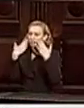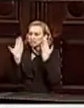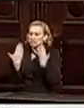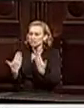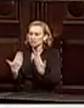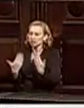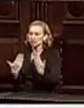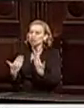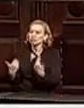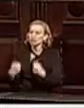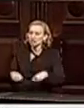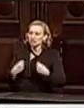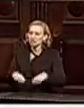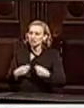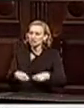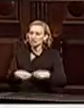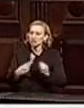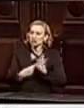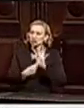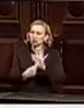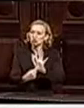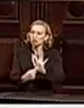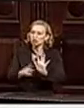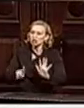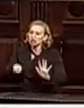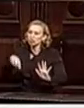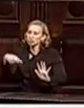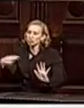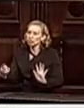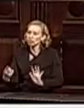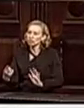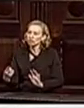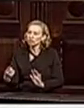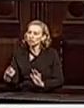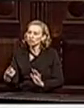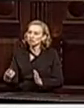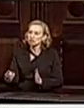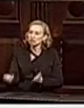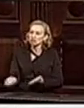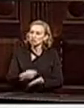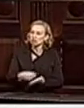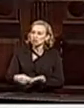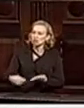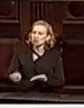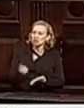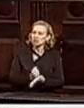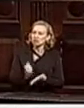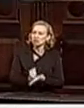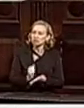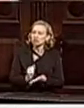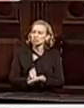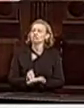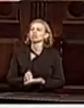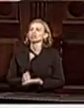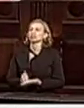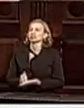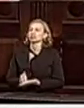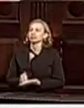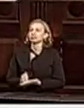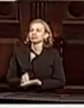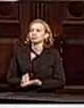tem que ser publicado e depois enviado para as comissões emitirem, que tem a ver com o assunto, emitirem os